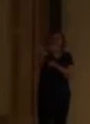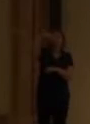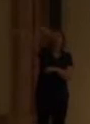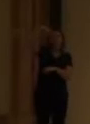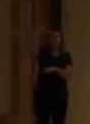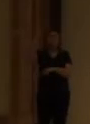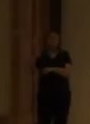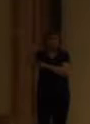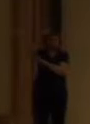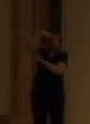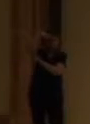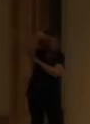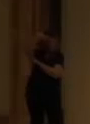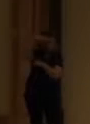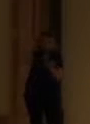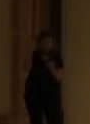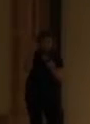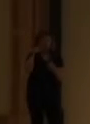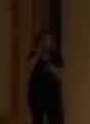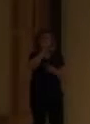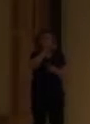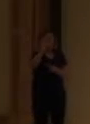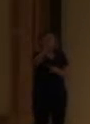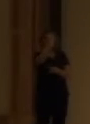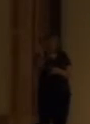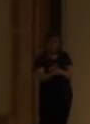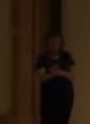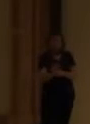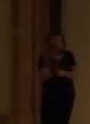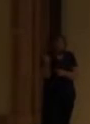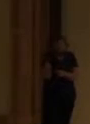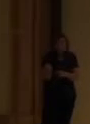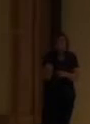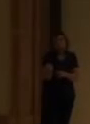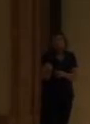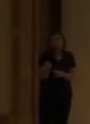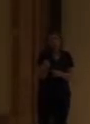no prazo de um mês, tem ao lado um embondeiro, que é uma árvore